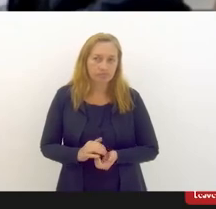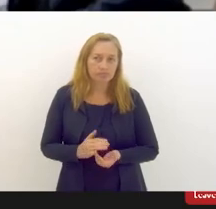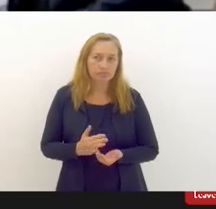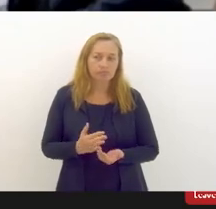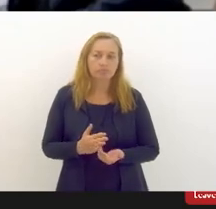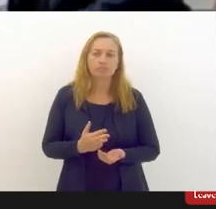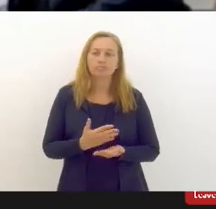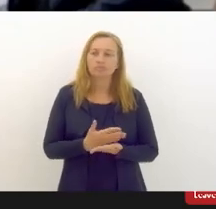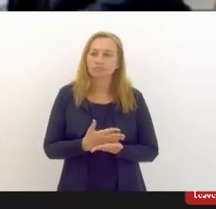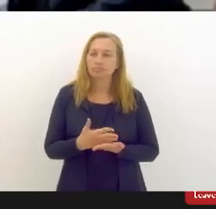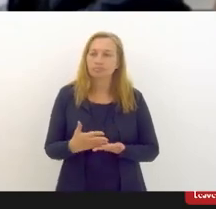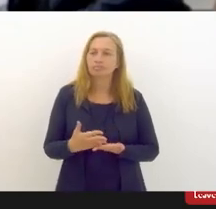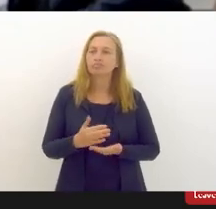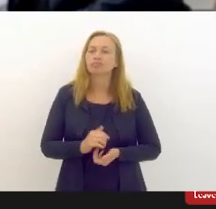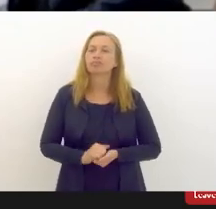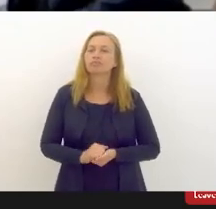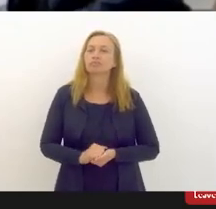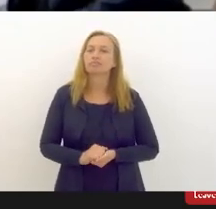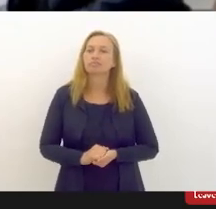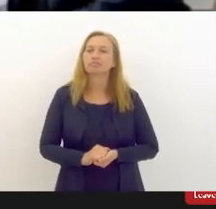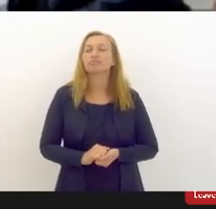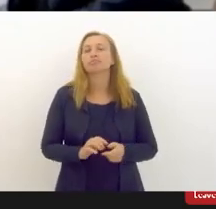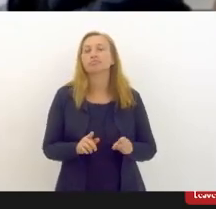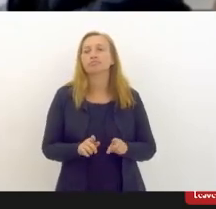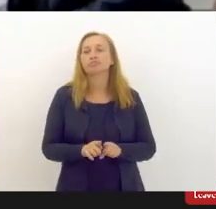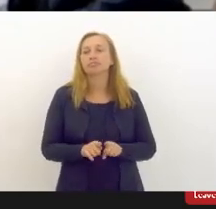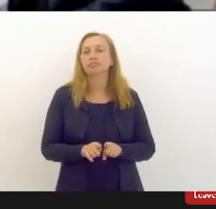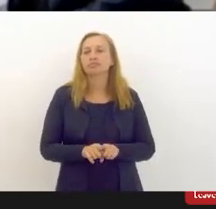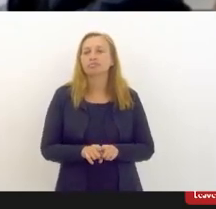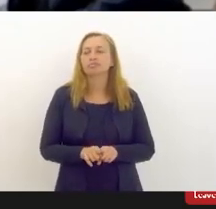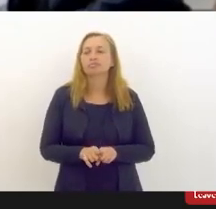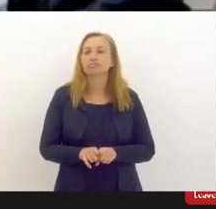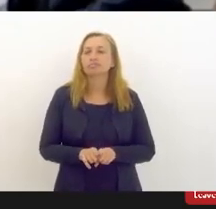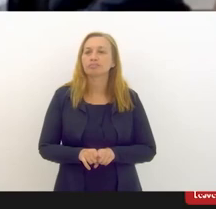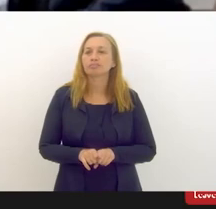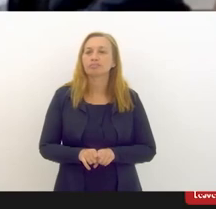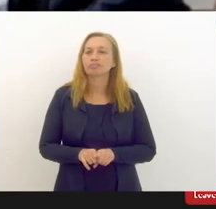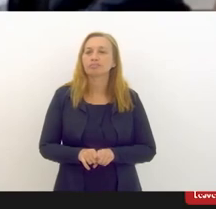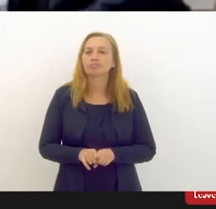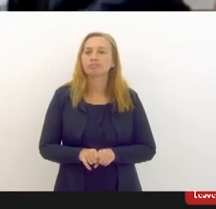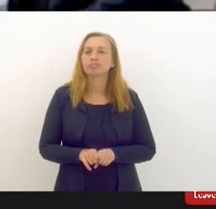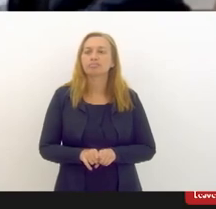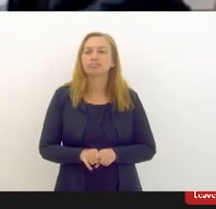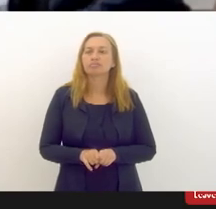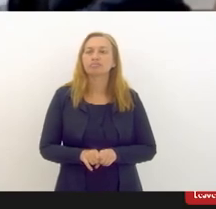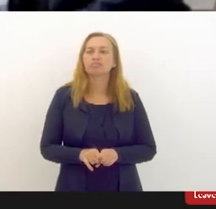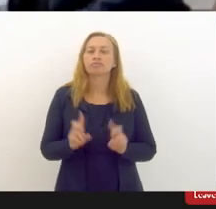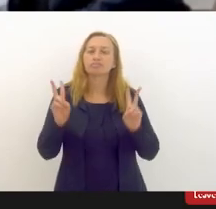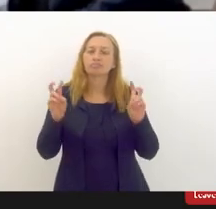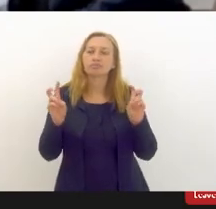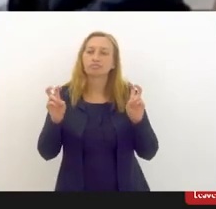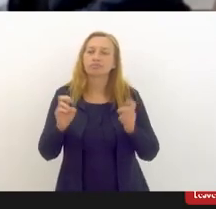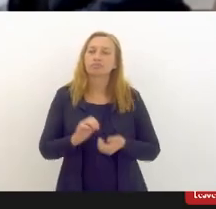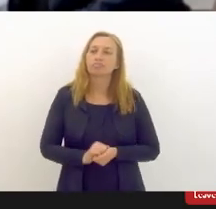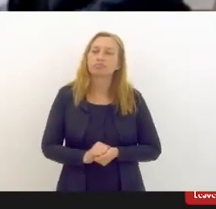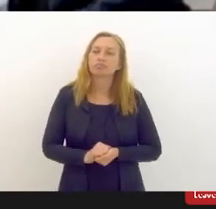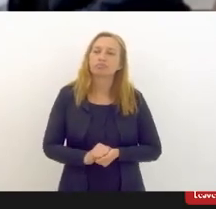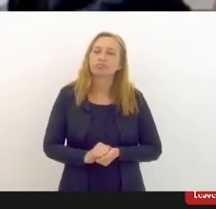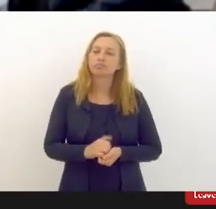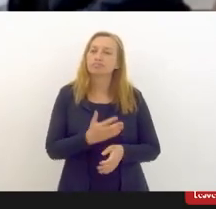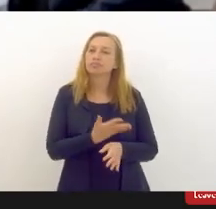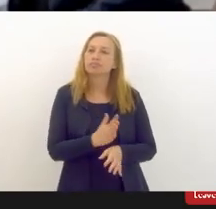rua. E, além disso, foi trazido também a questão do treinamento